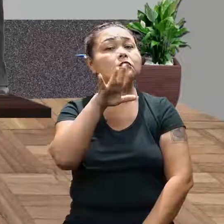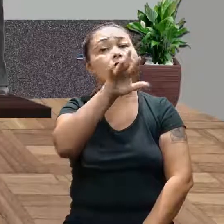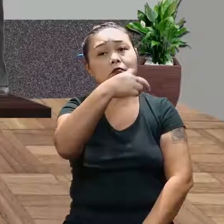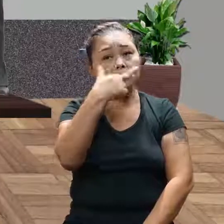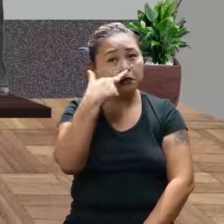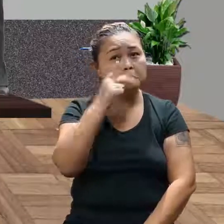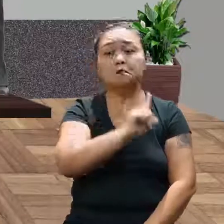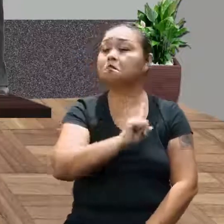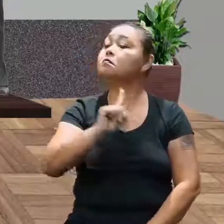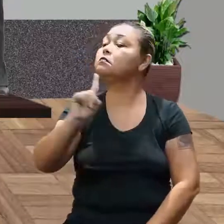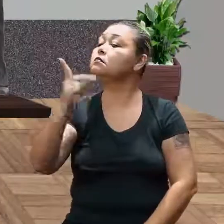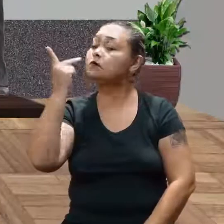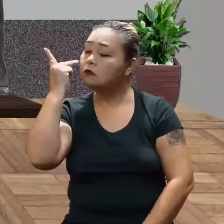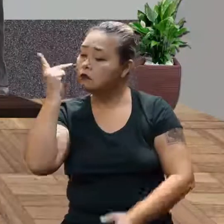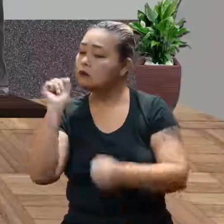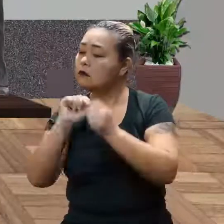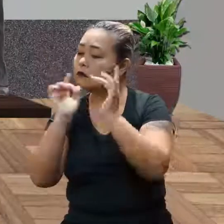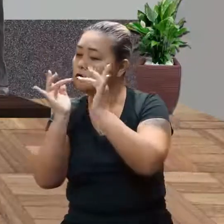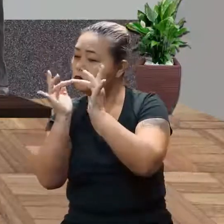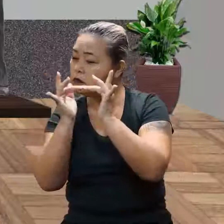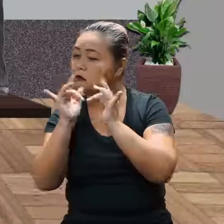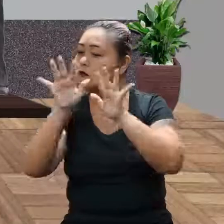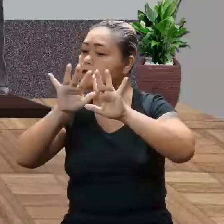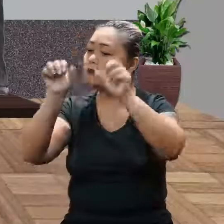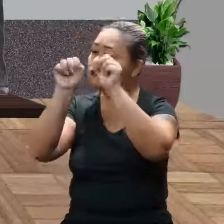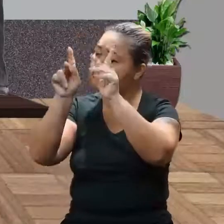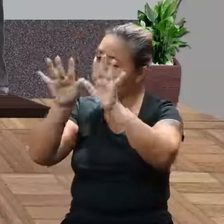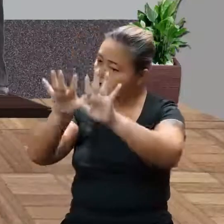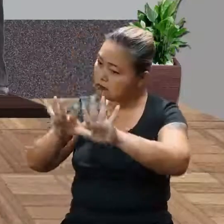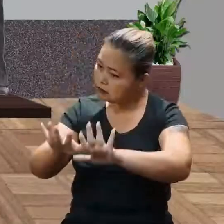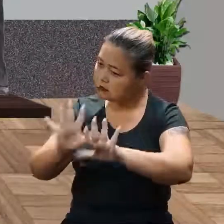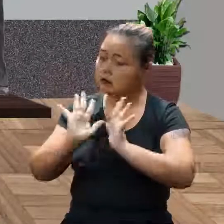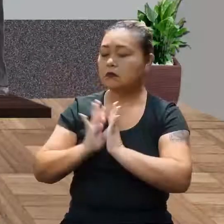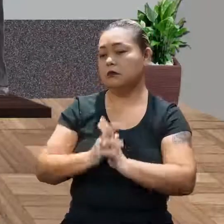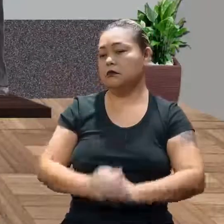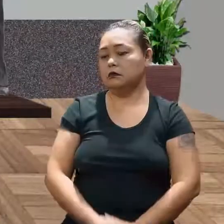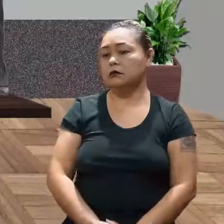Era Rondon que ia para lá fazer o contato, apaziguar a região.